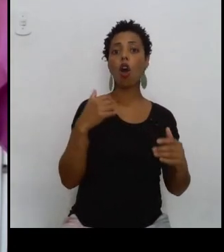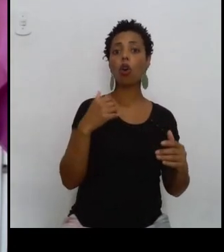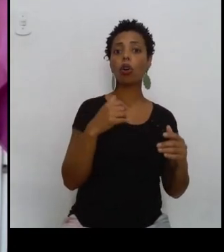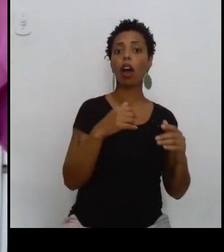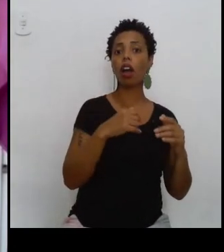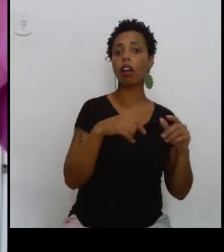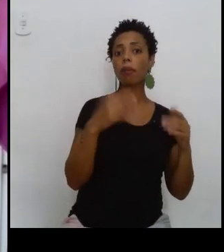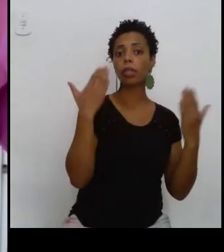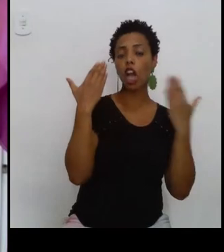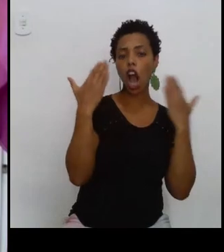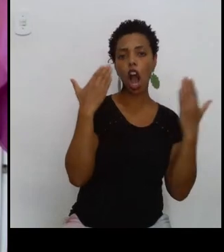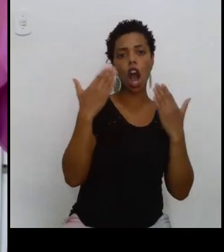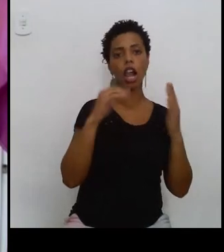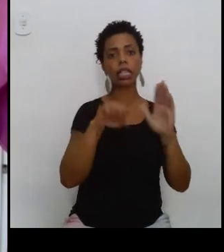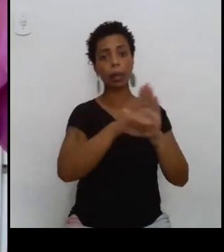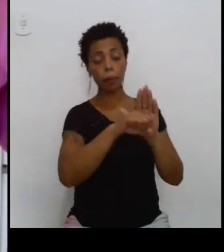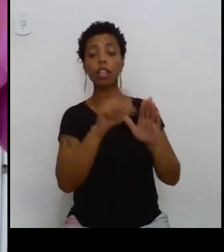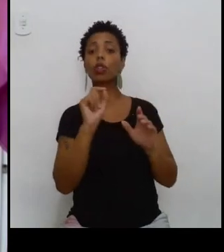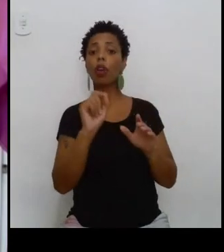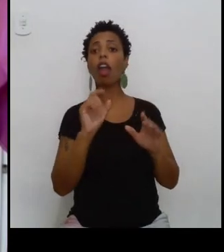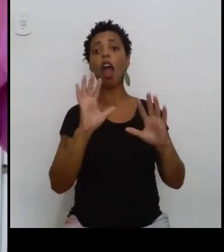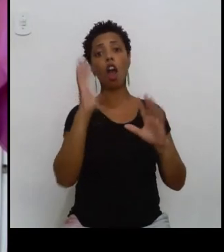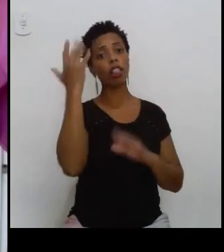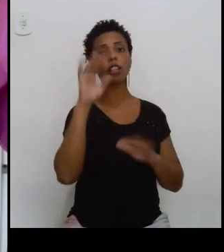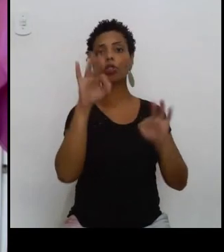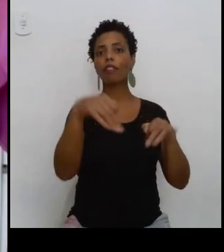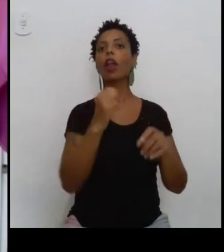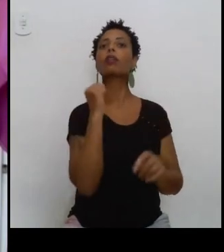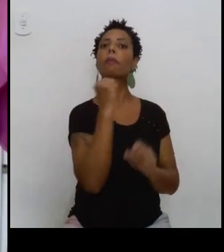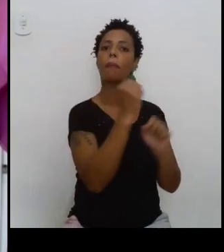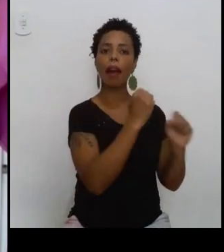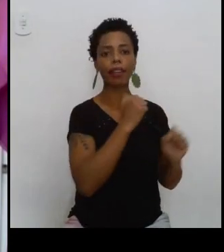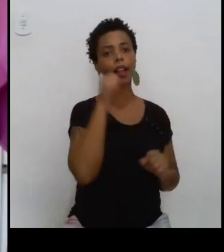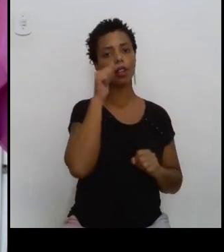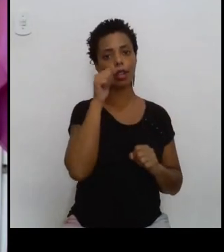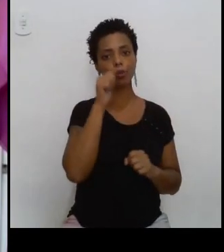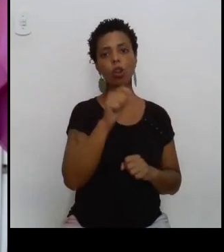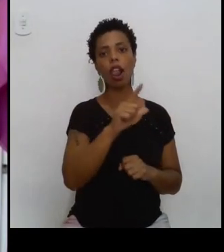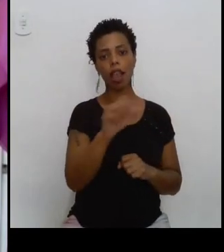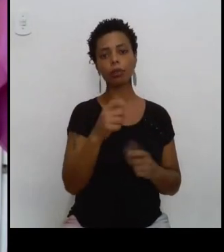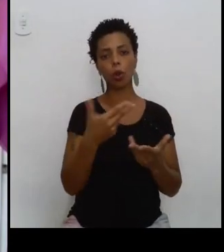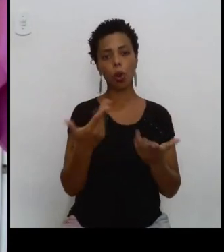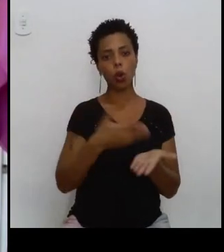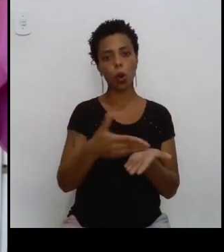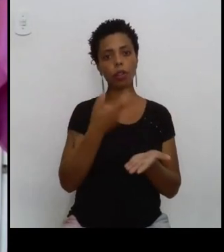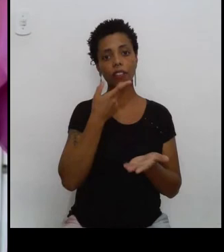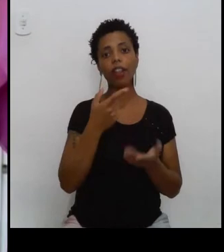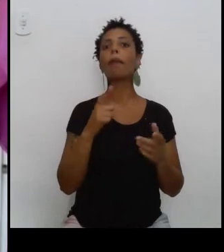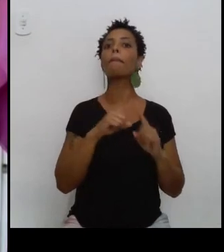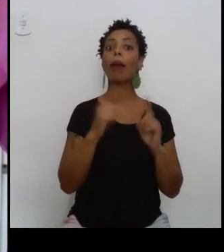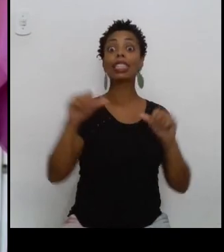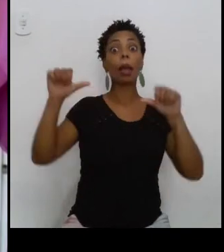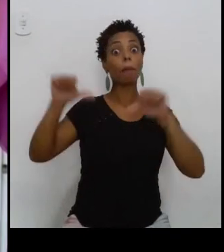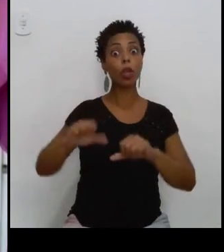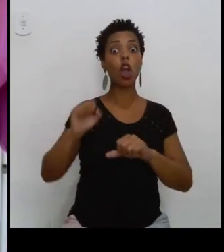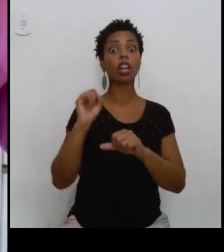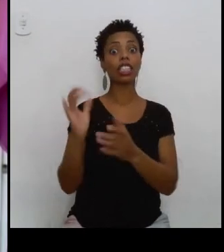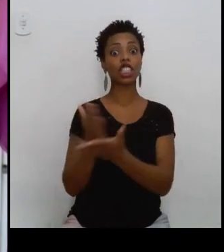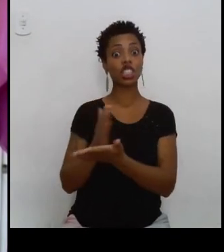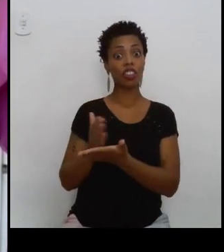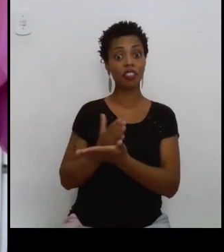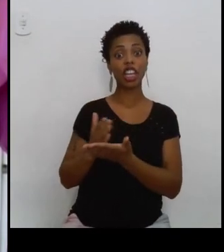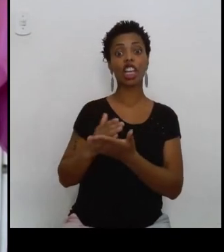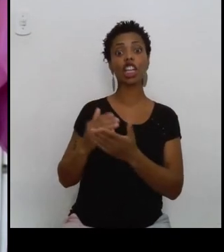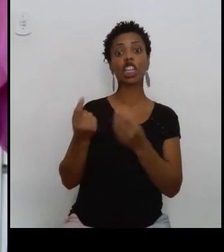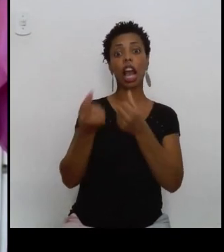invisibilidade que eu falava no início essas violências agravam quando associadas a classe e a raça e as deficiências de